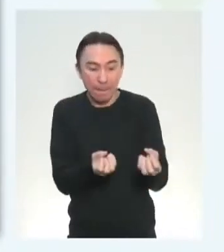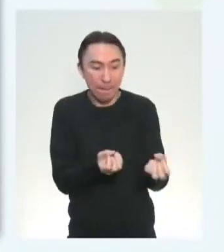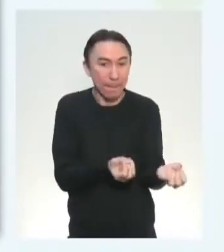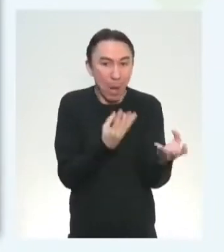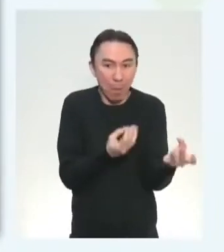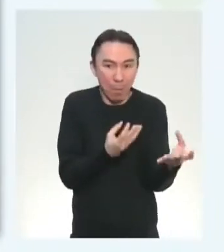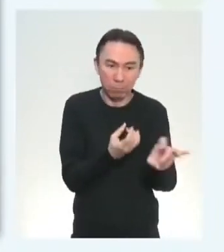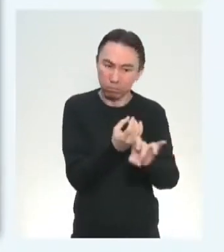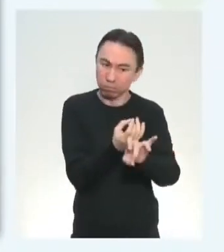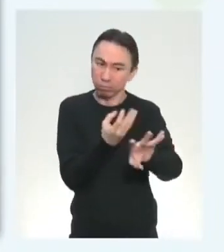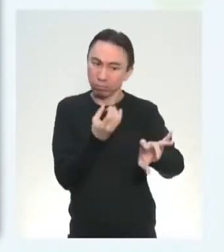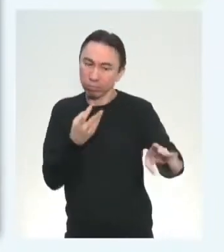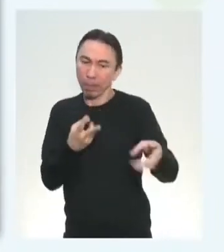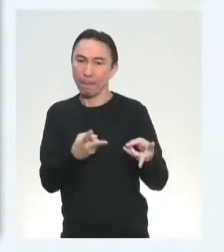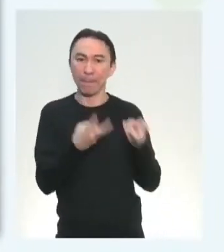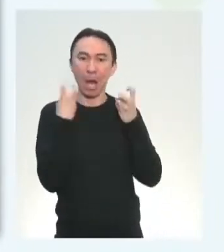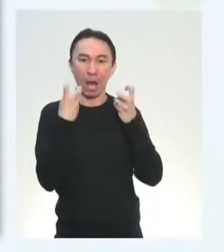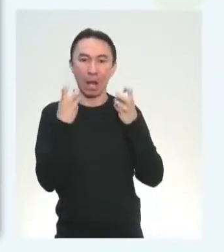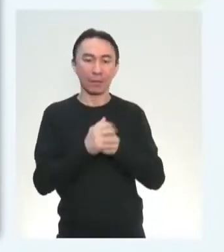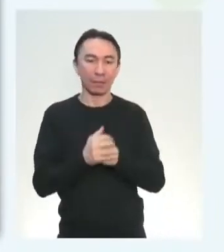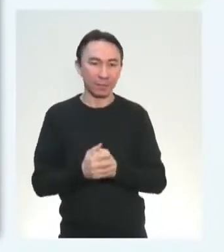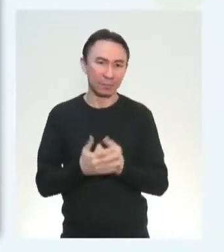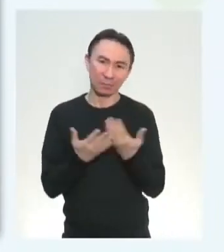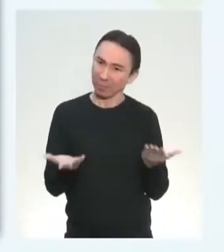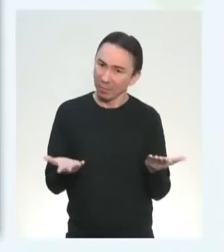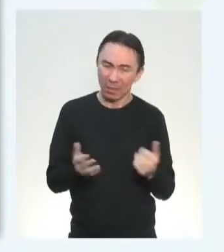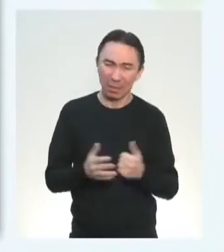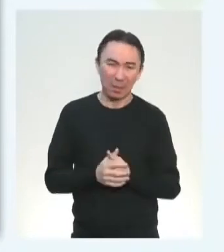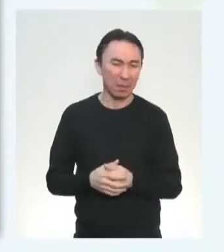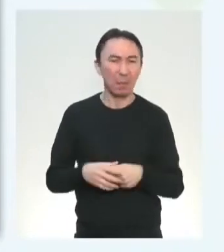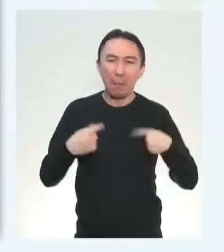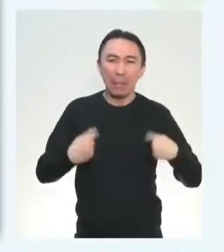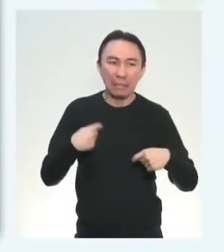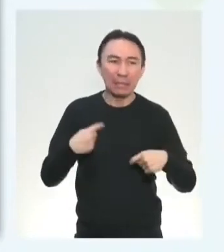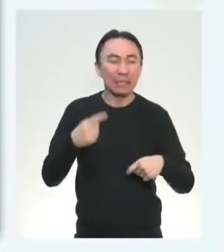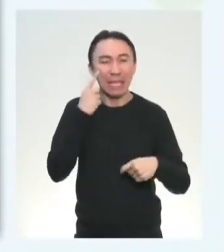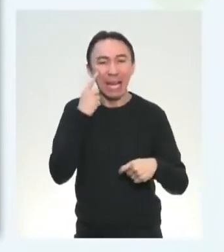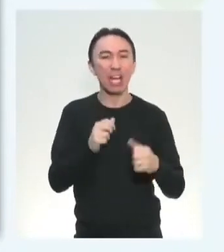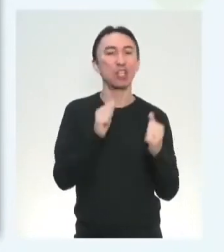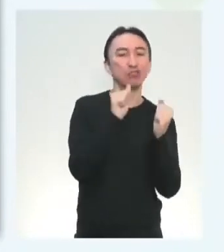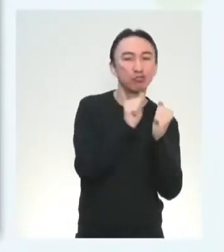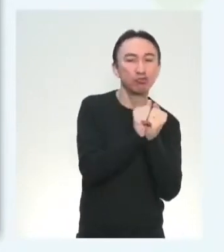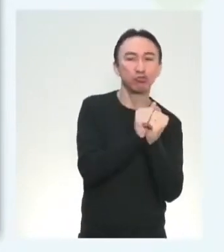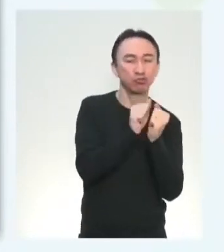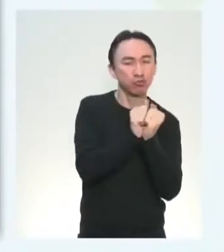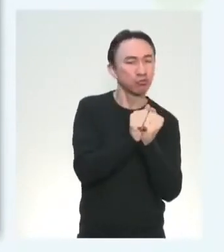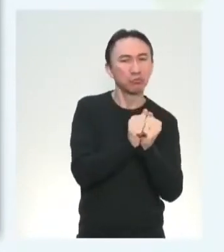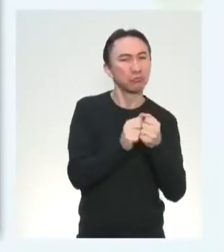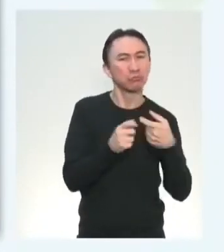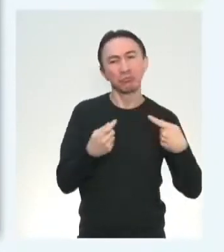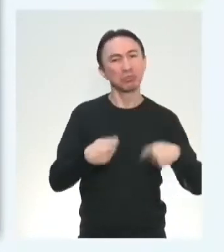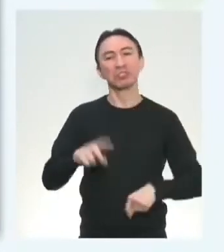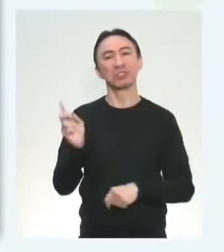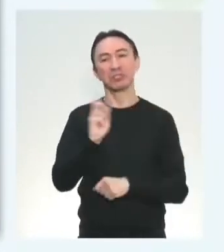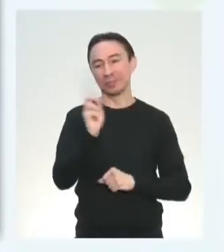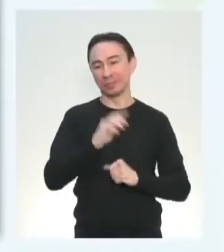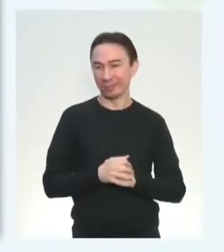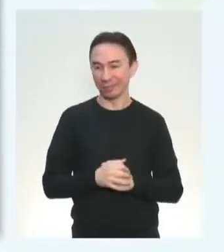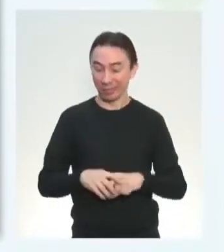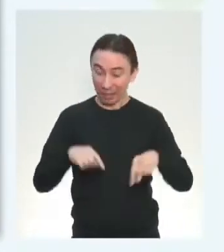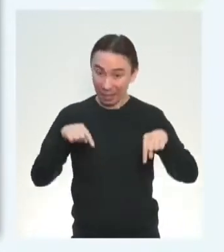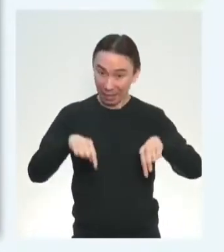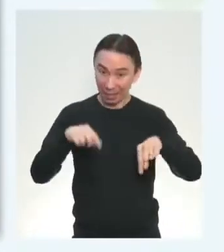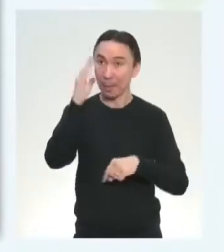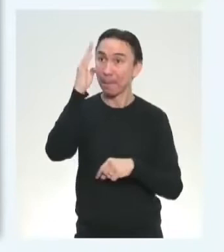distância, ou seja, o sensor não tem contato físico com o objeto ou a área sensoriada. O Brasil é